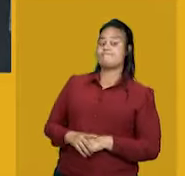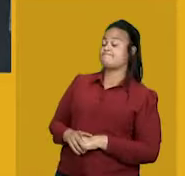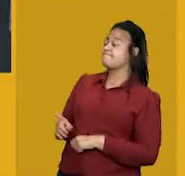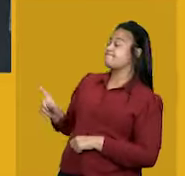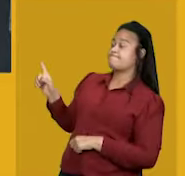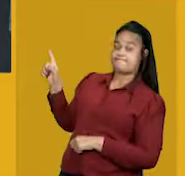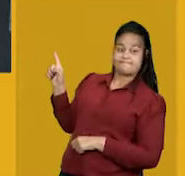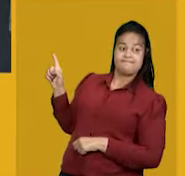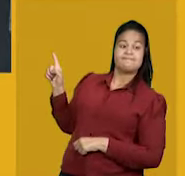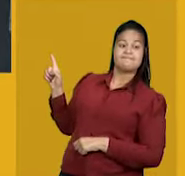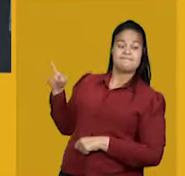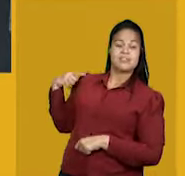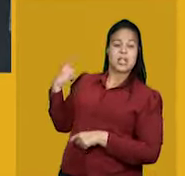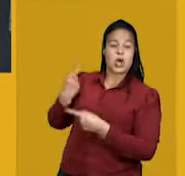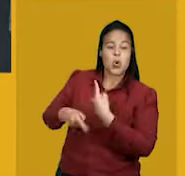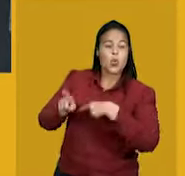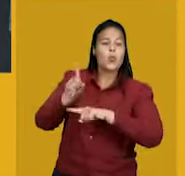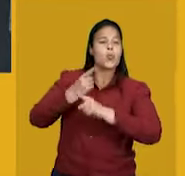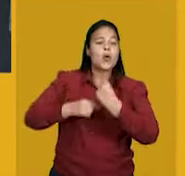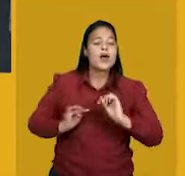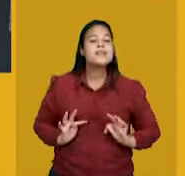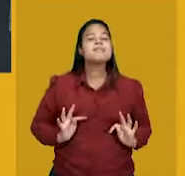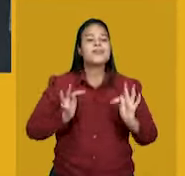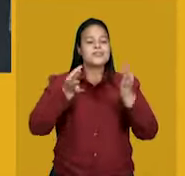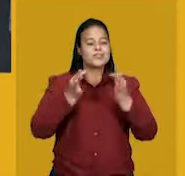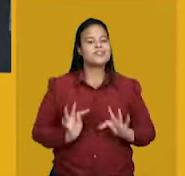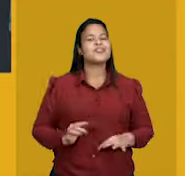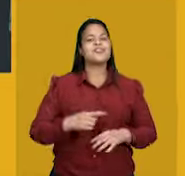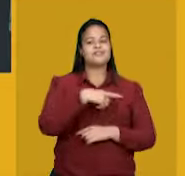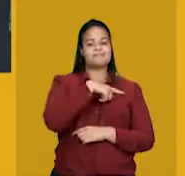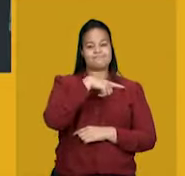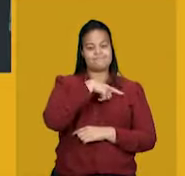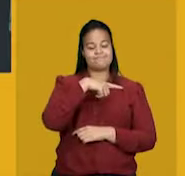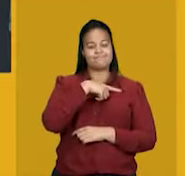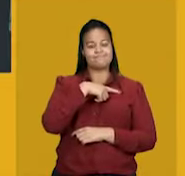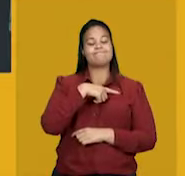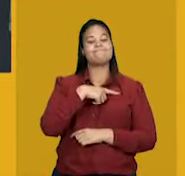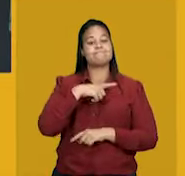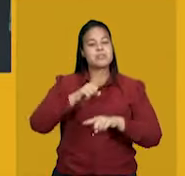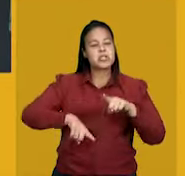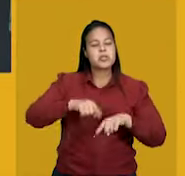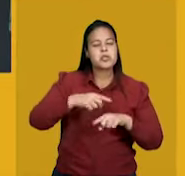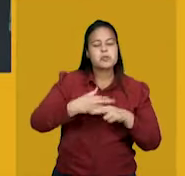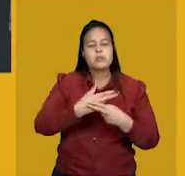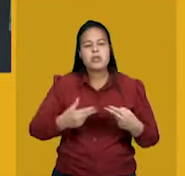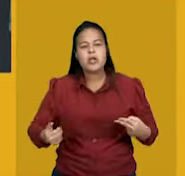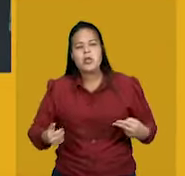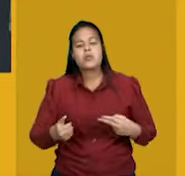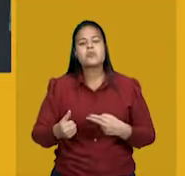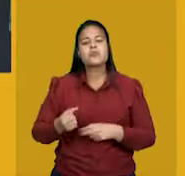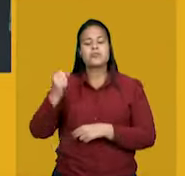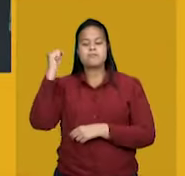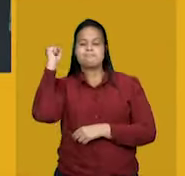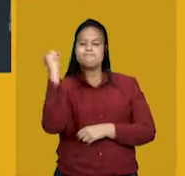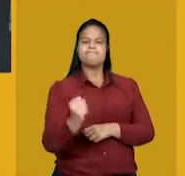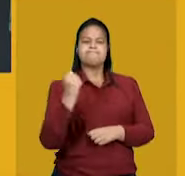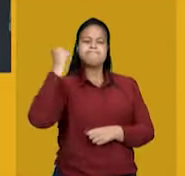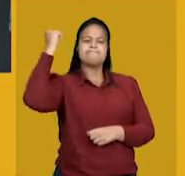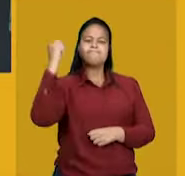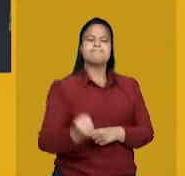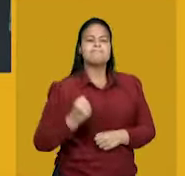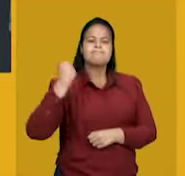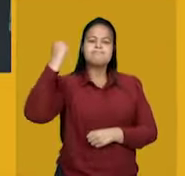nós desenvolvíamos alguma tecnologia. Nos nossos artefatos de caça, por exemplo. Então, olha